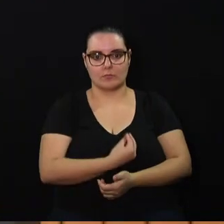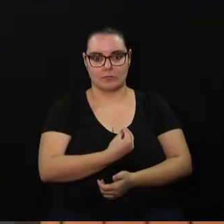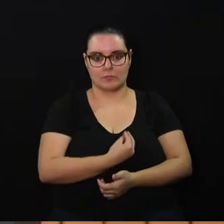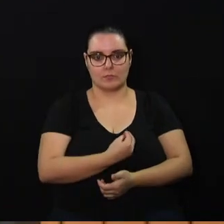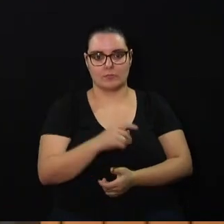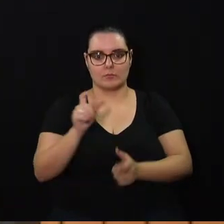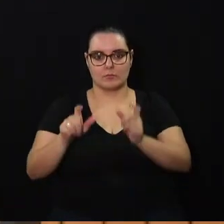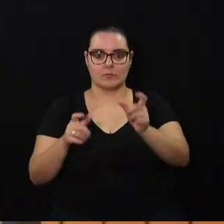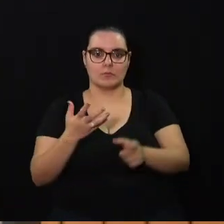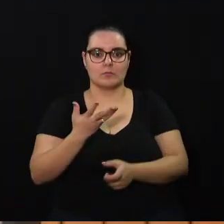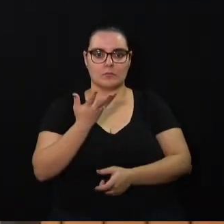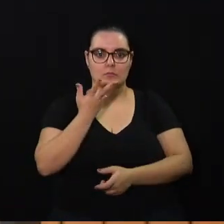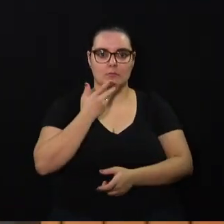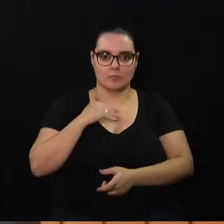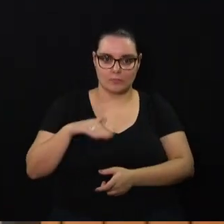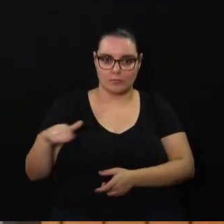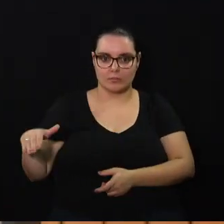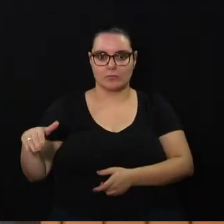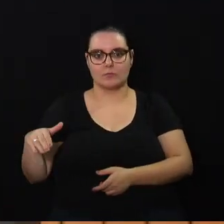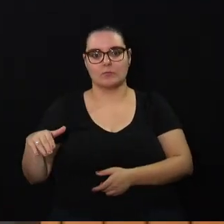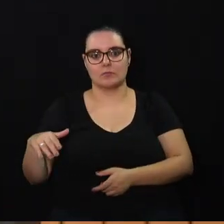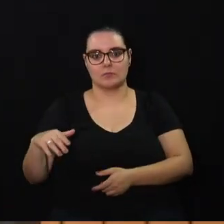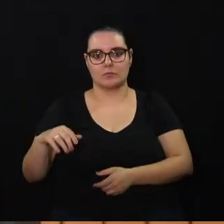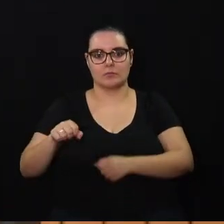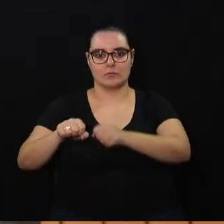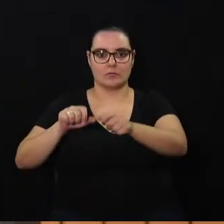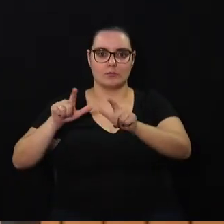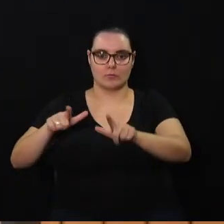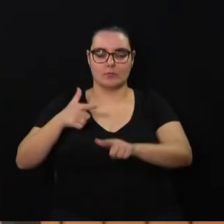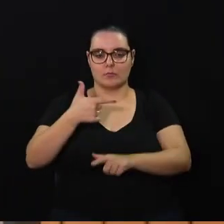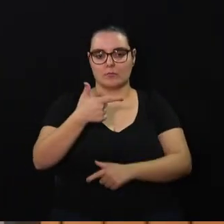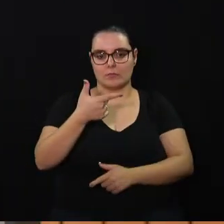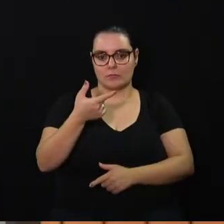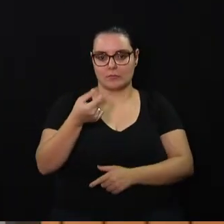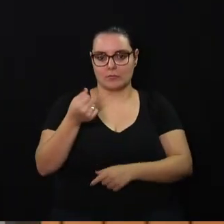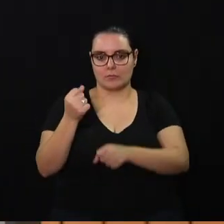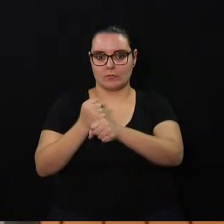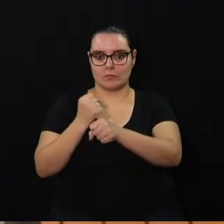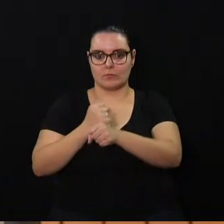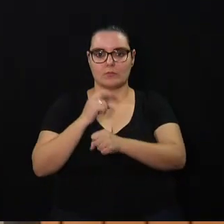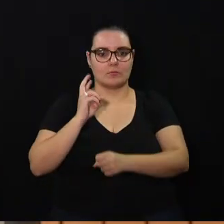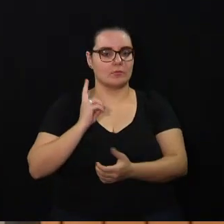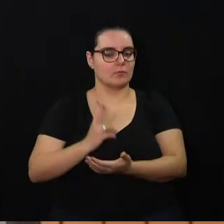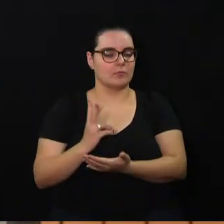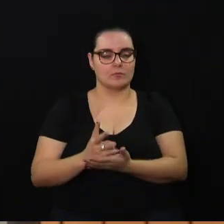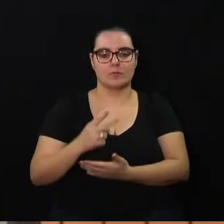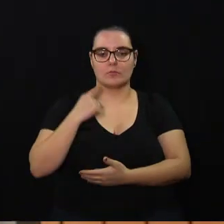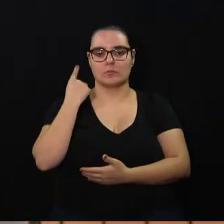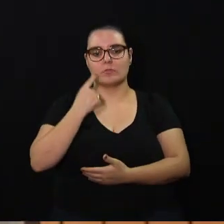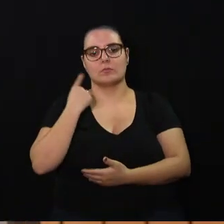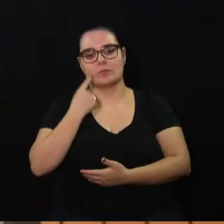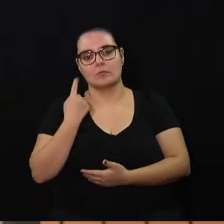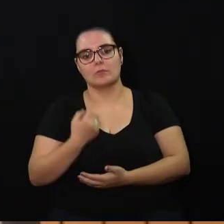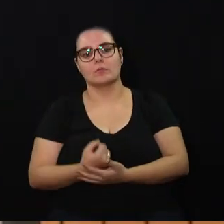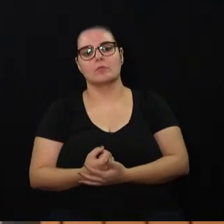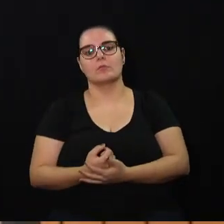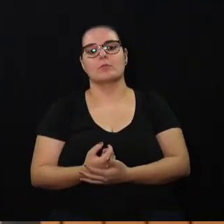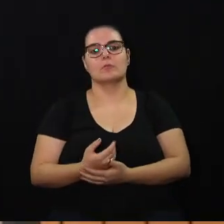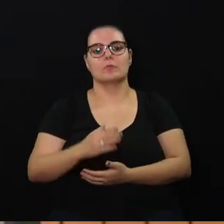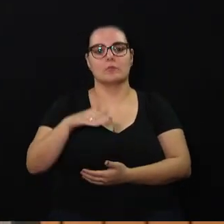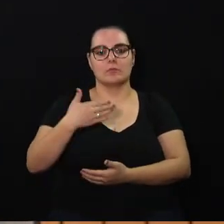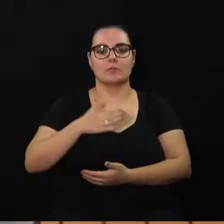as nossas crianças eu sou formada há 20 anos é sempre advoguei e desde que o gabriel chegou